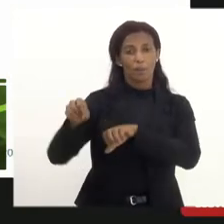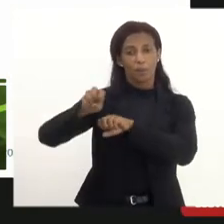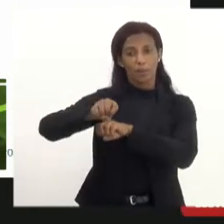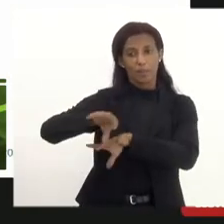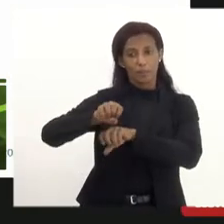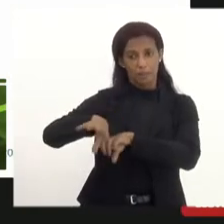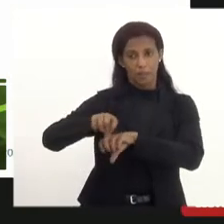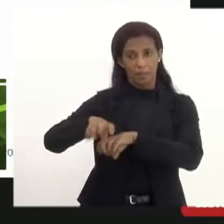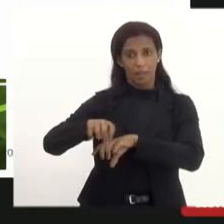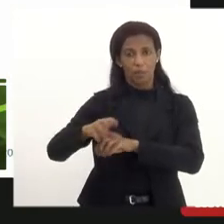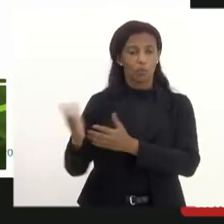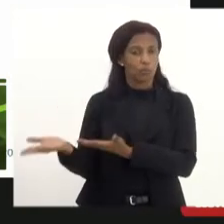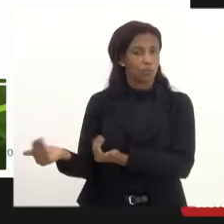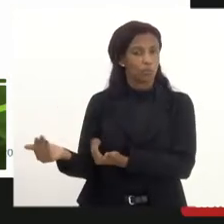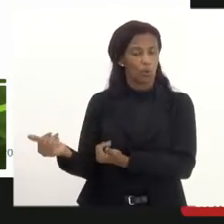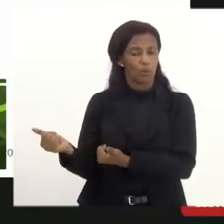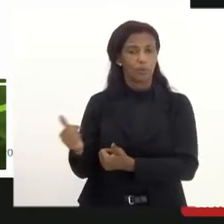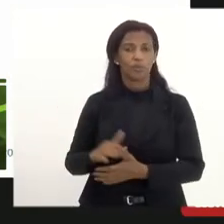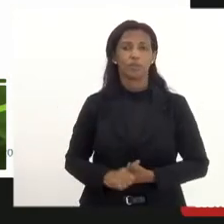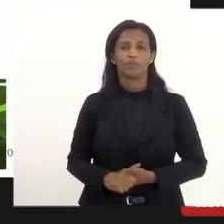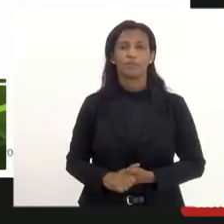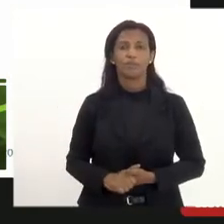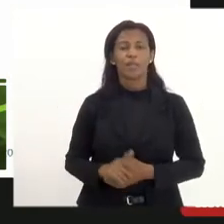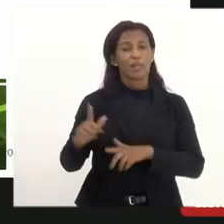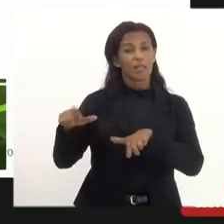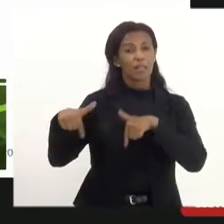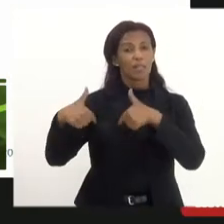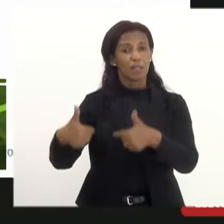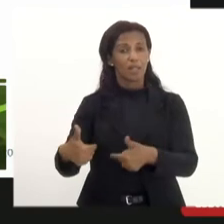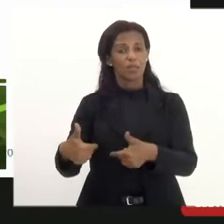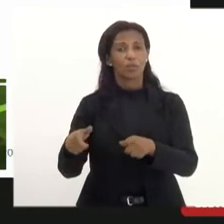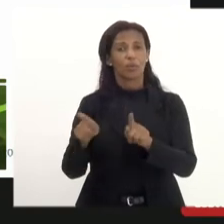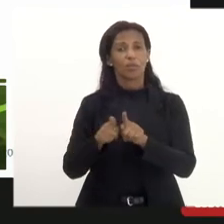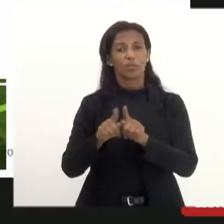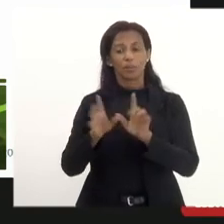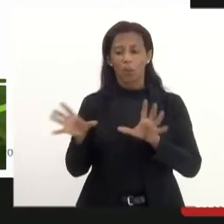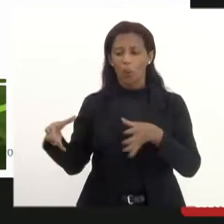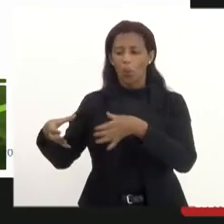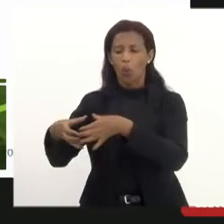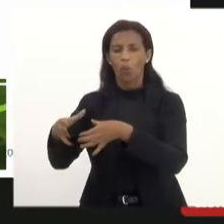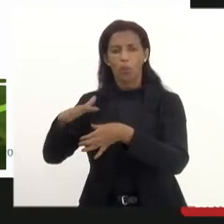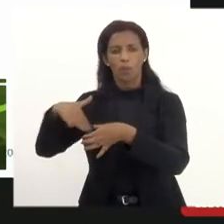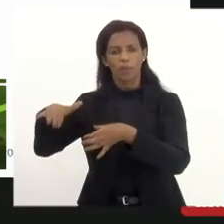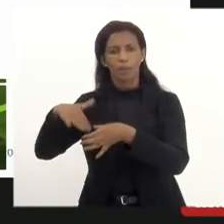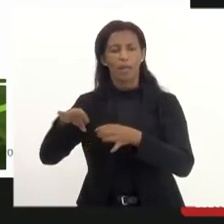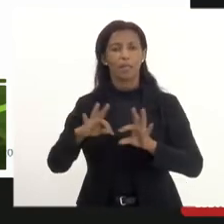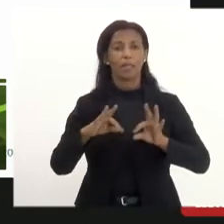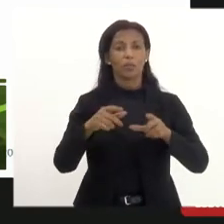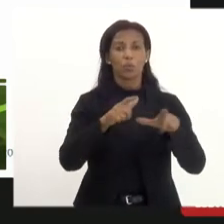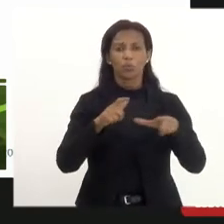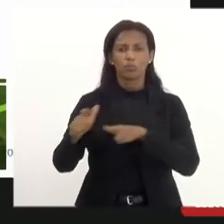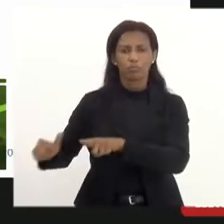educação dos jovens e ações humanitárias em todas as regiões onde